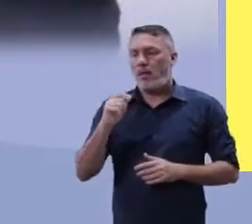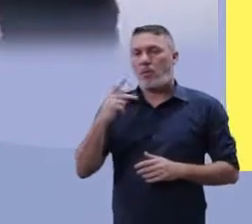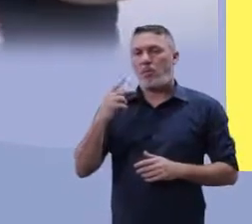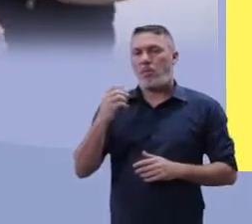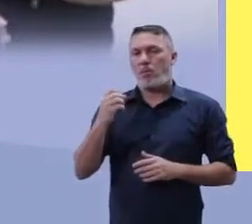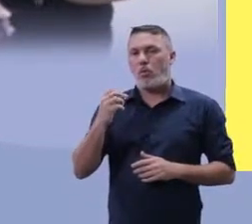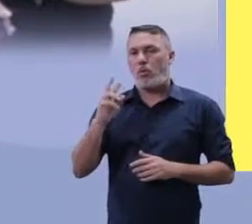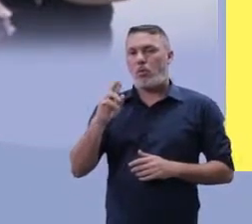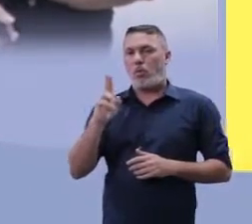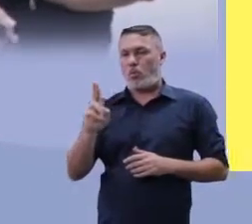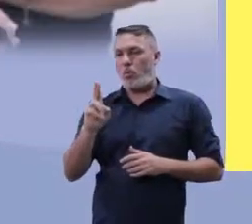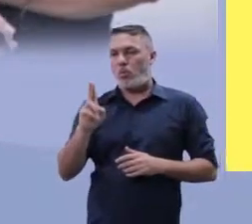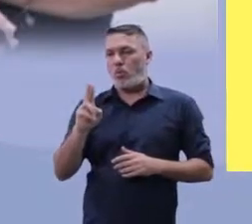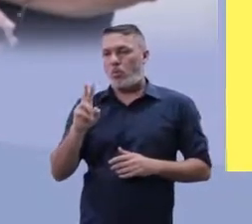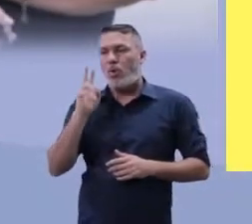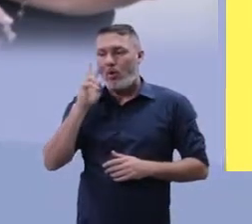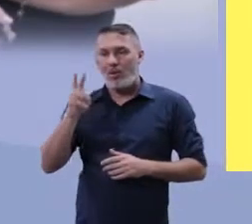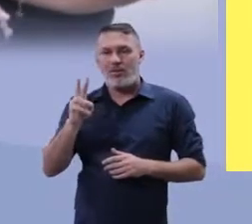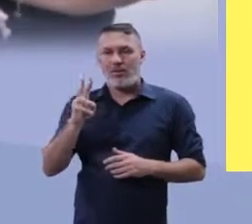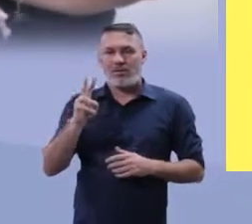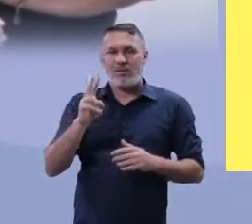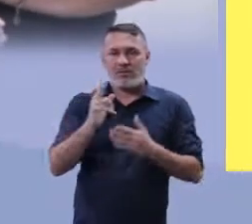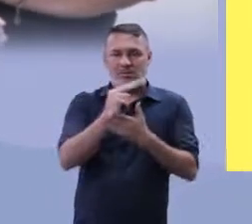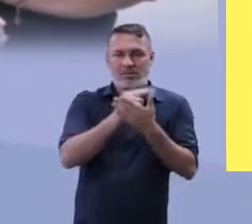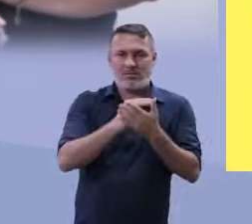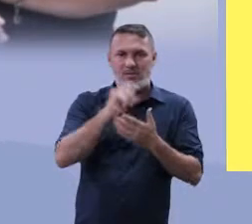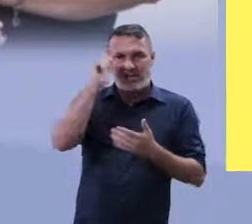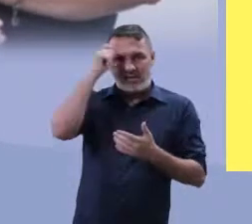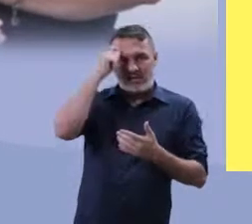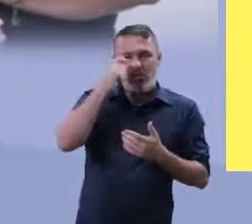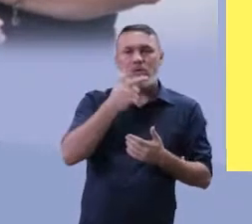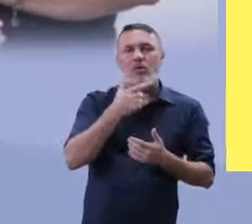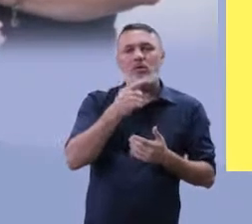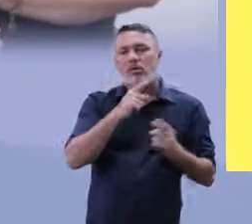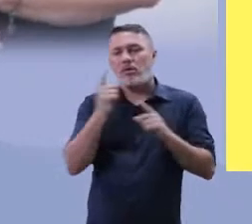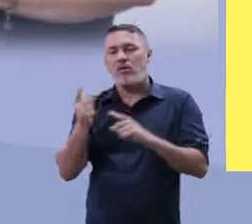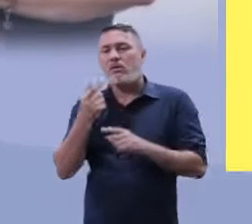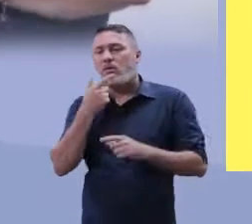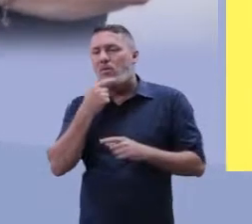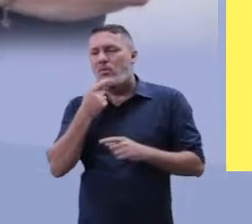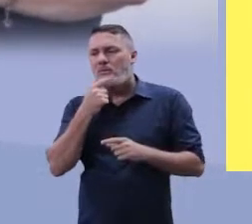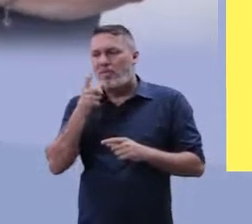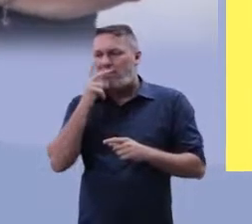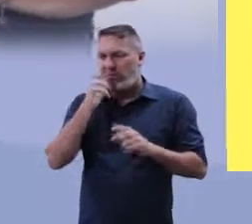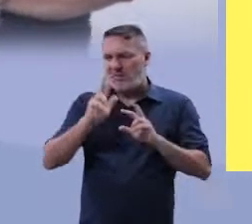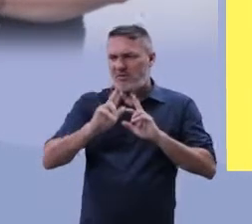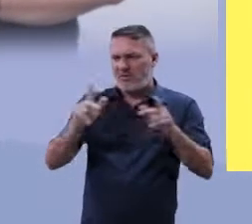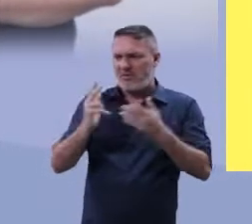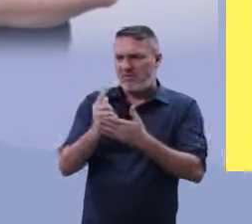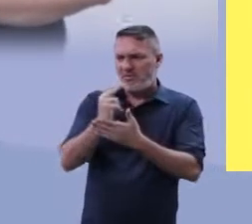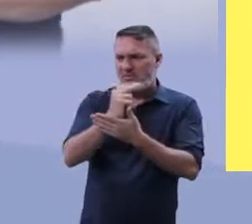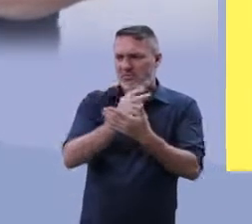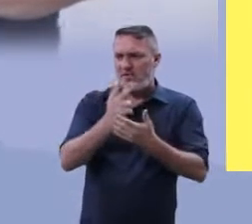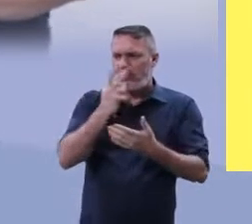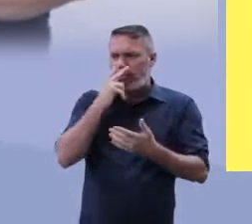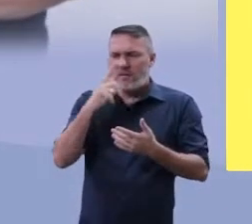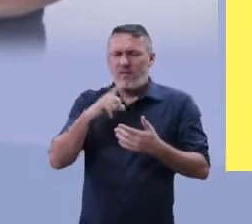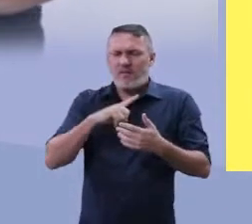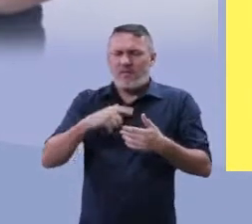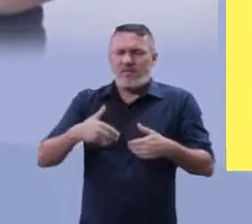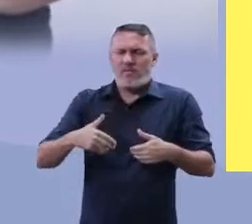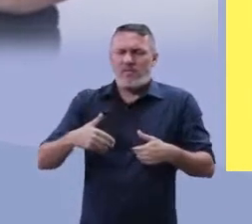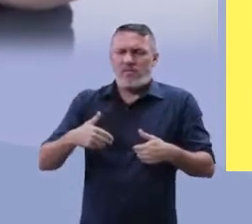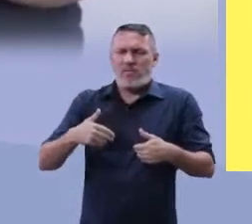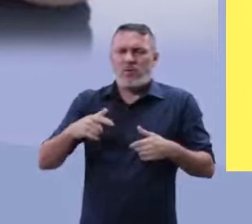Observe o homem que está ao lado de a negra. A Baporu traz um homem submetido à profunda dor,